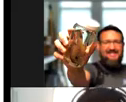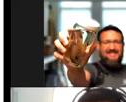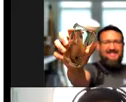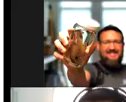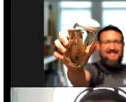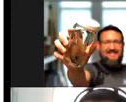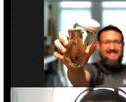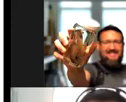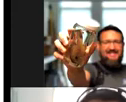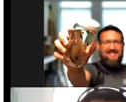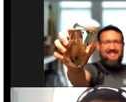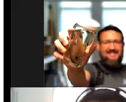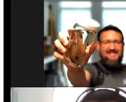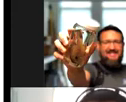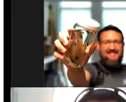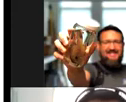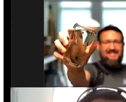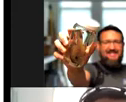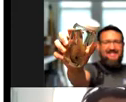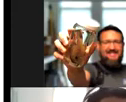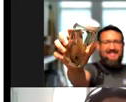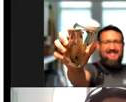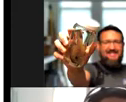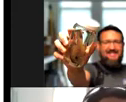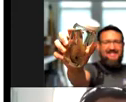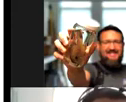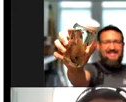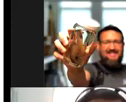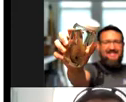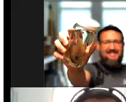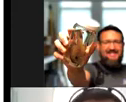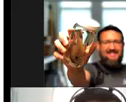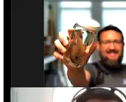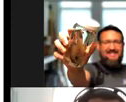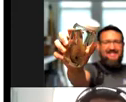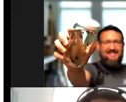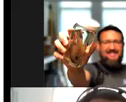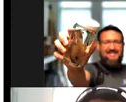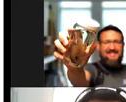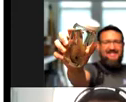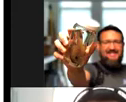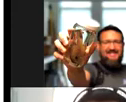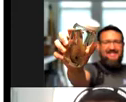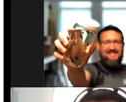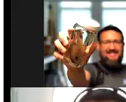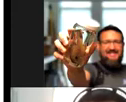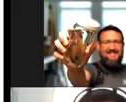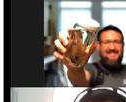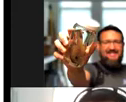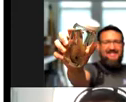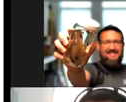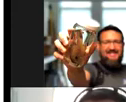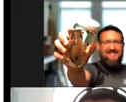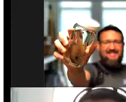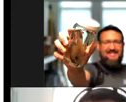E a gente criou o nosso modelo, vou passar bem rapidinho aqui, porque eu acho que eu já falei quase que demais. Então, a gente criou nossos indivíduos com base em